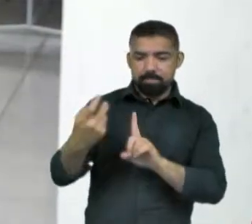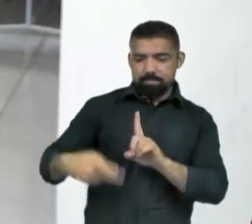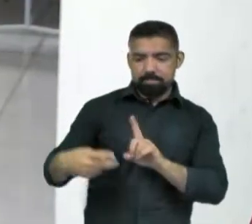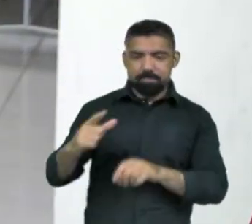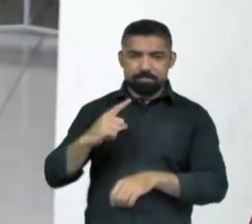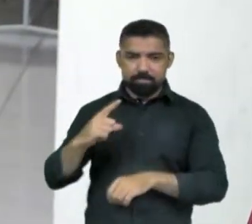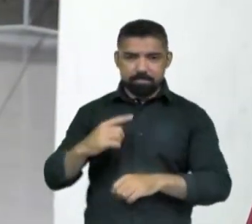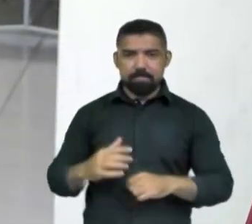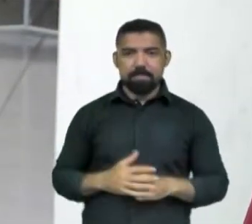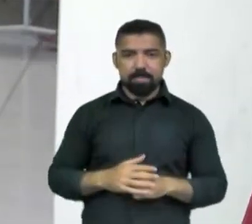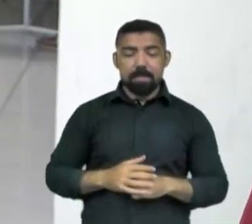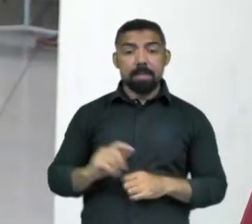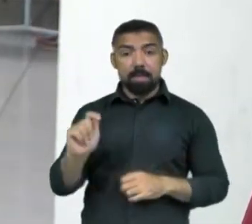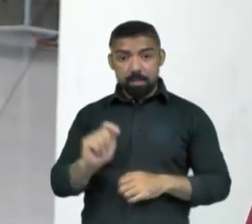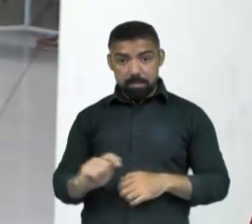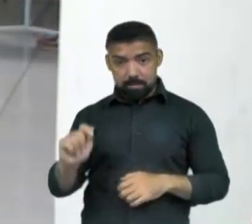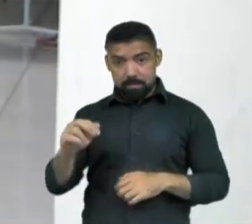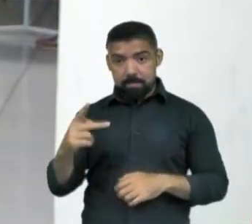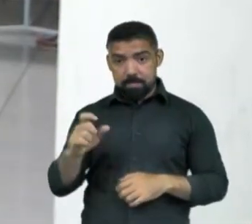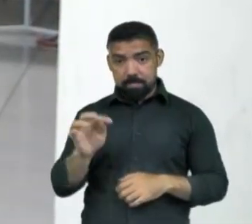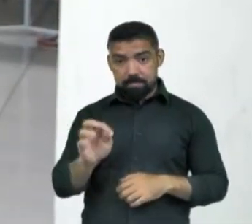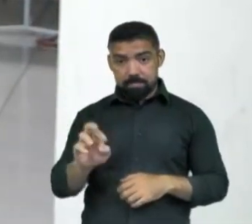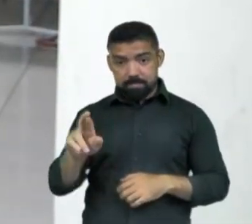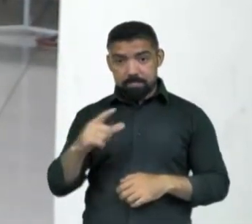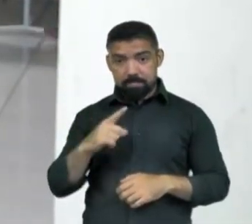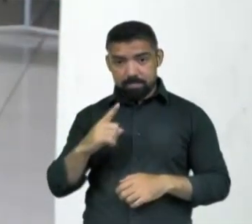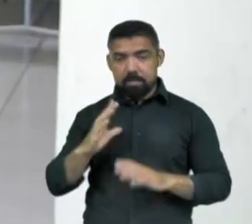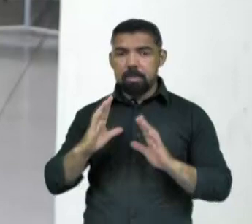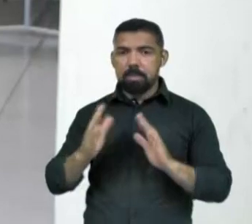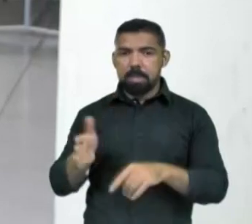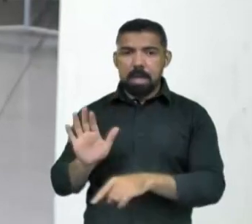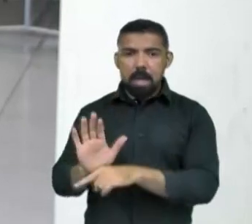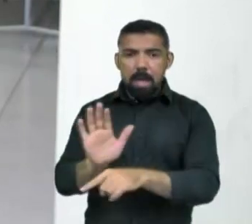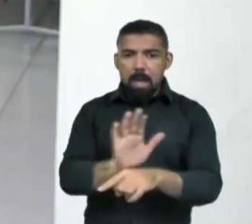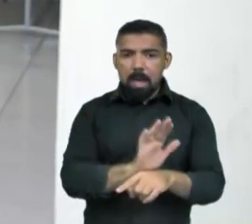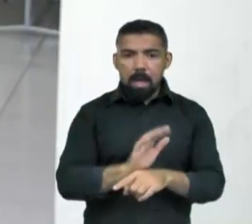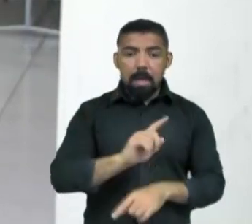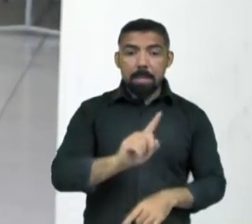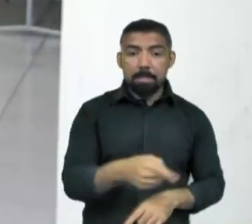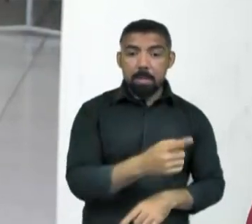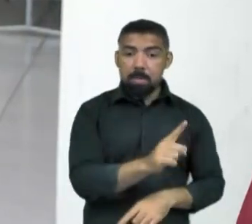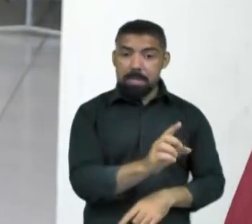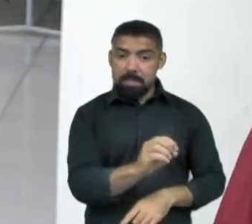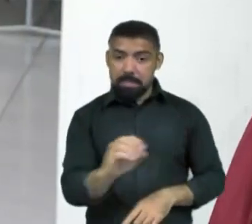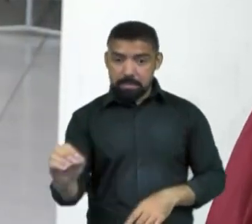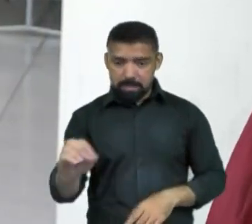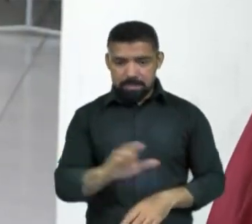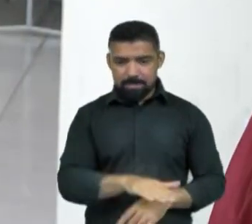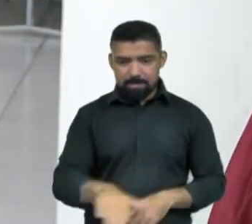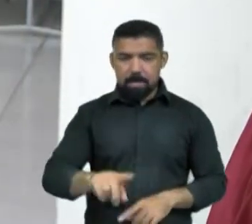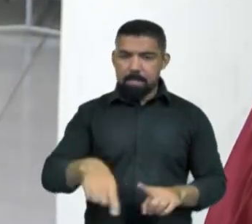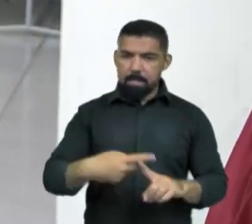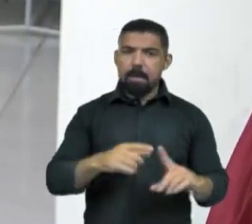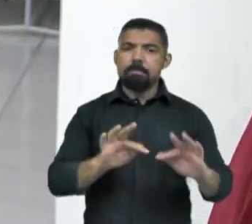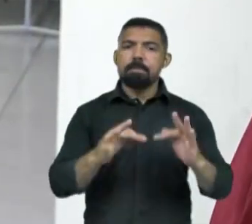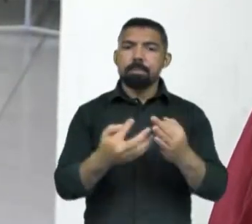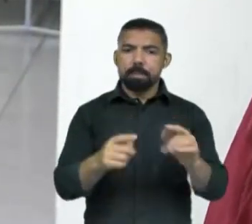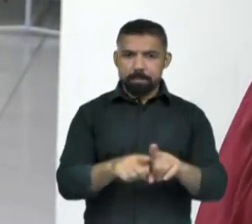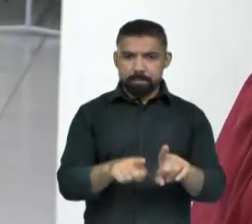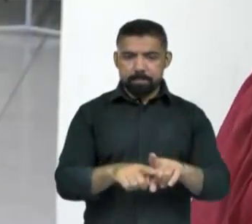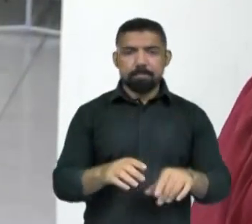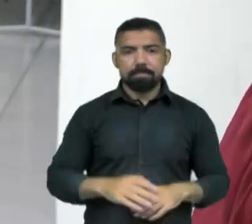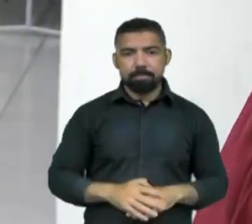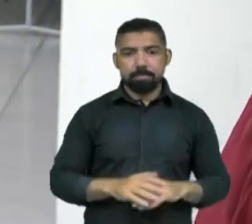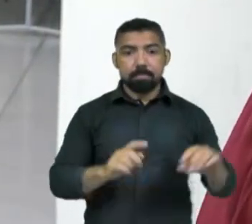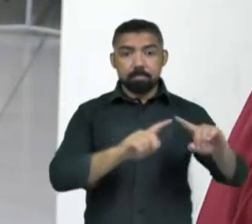A Associação Peter Pan presta assistência a 1.100 crianças e seus familiares. São 16